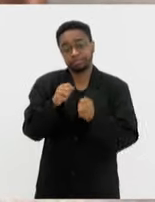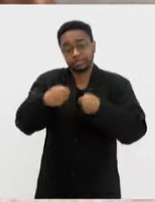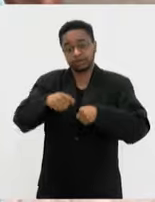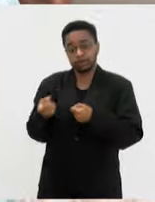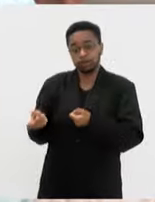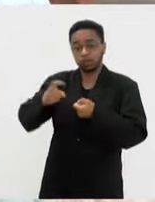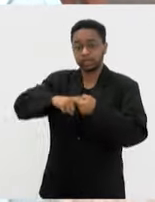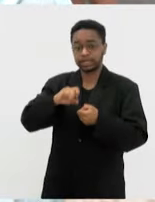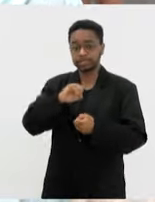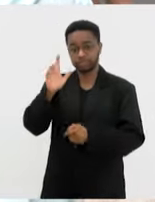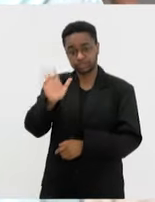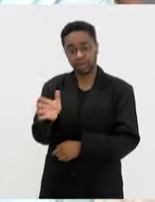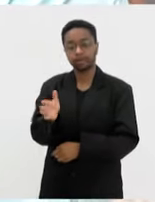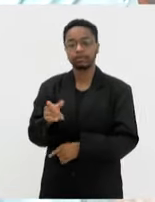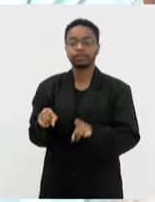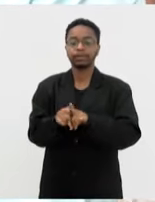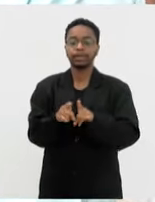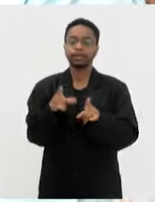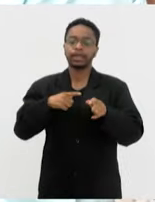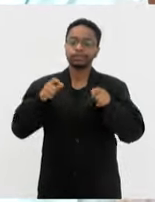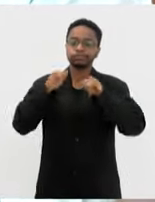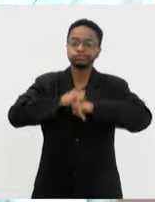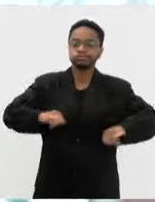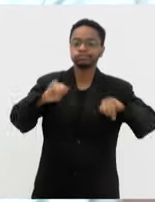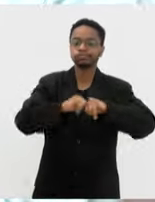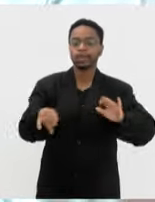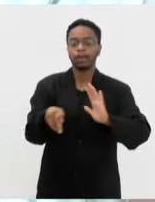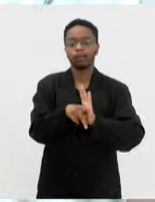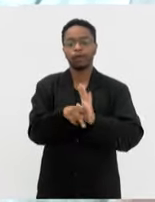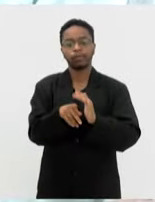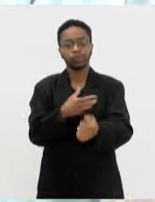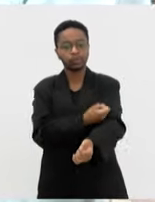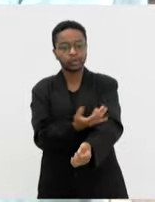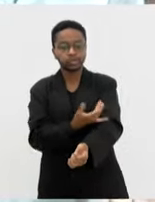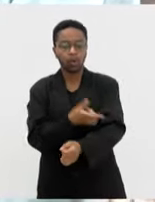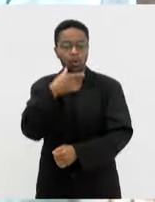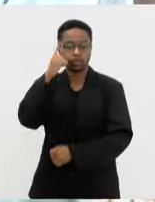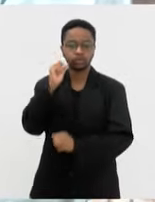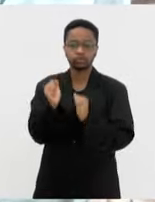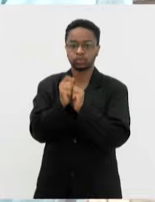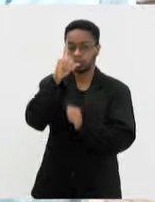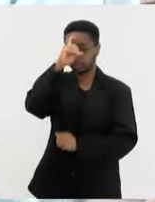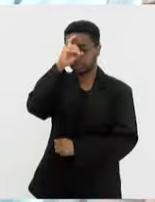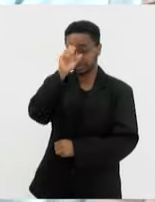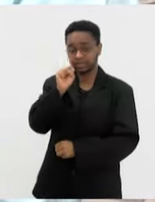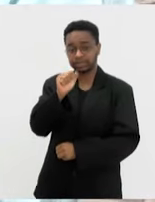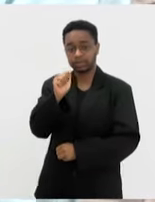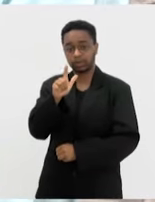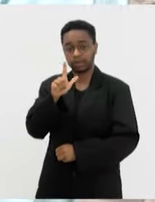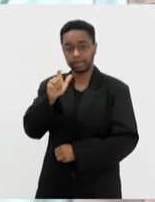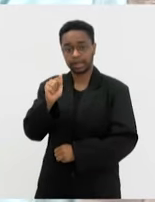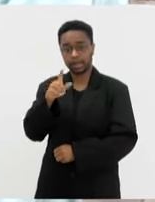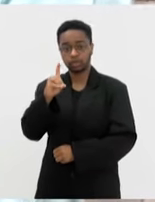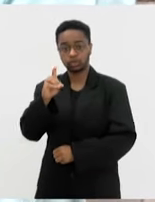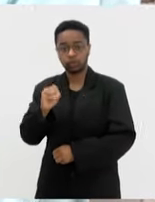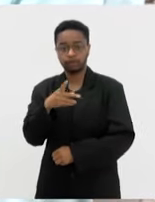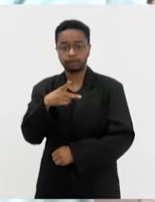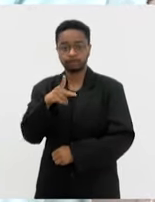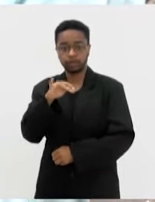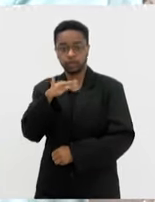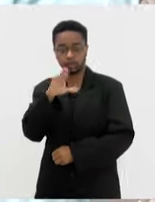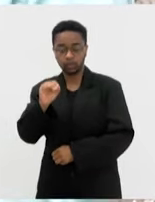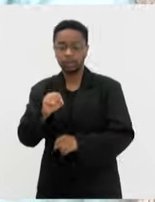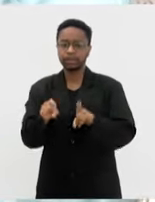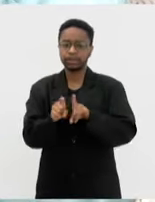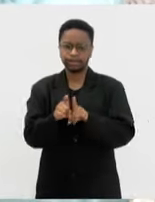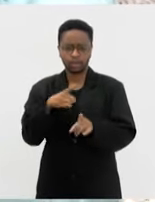parcerias, diversas campanhas também de doação. Ontem foi com o Hospital Municipal Salgado Filho. Essa campanha vai se estender para outros lugares? Vai se estender para outros hospitais também?